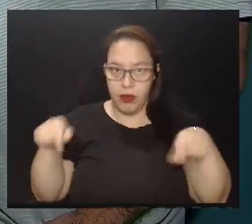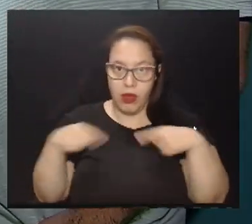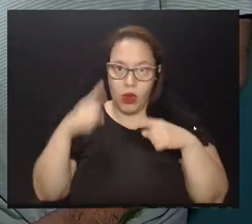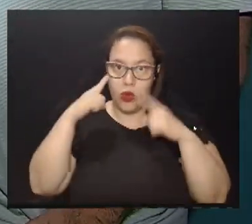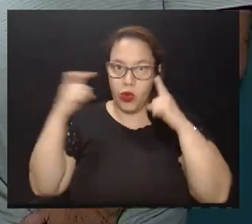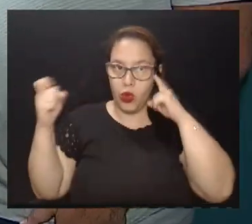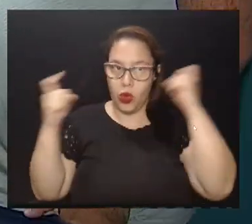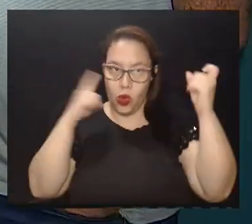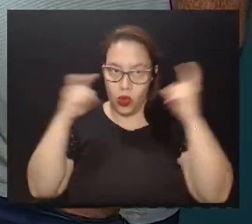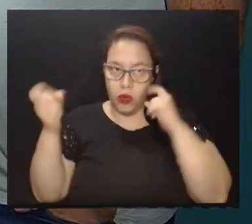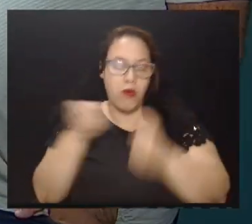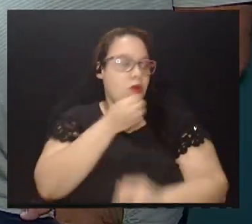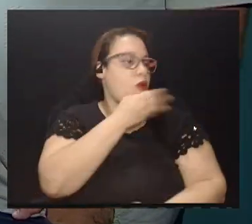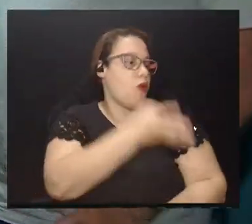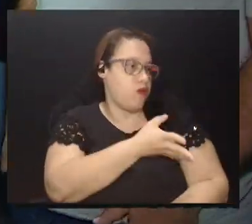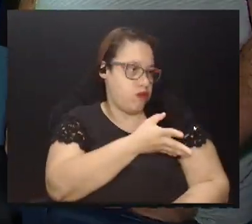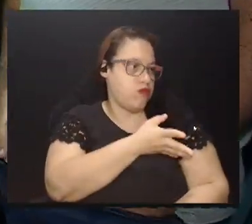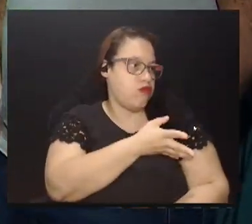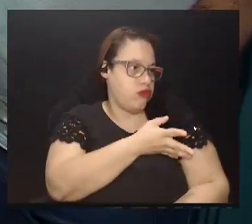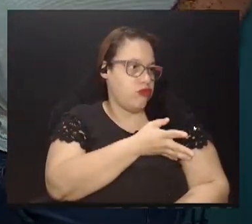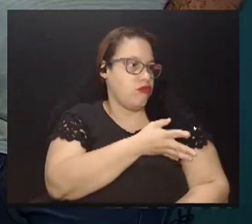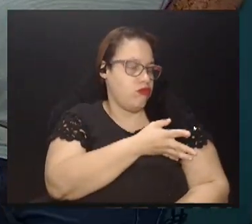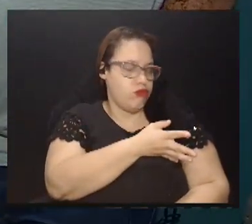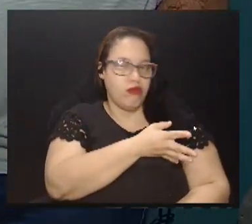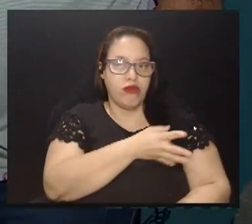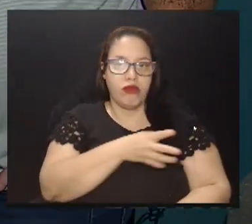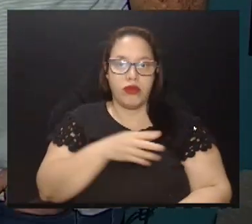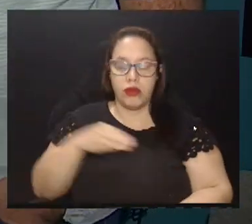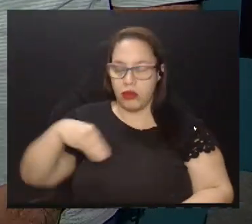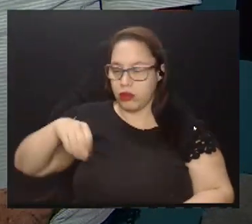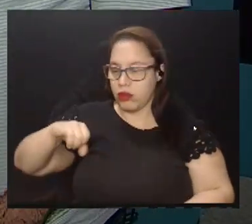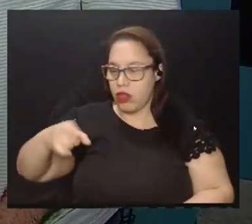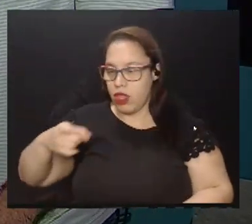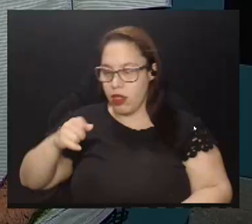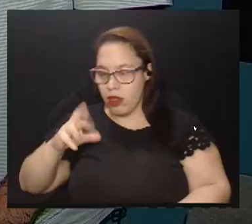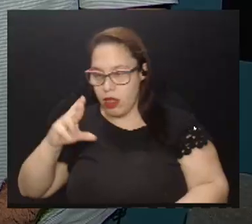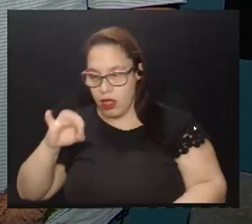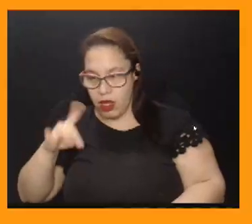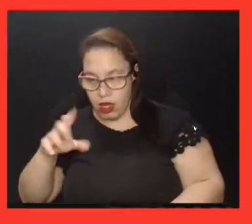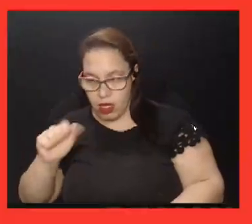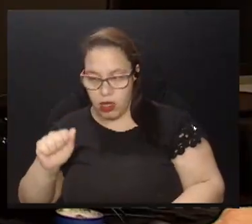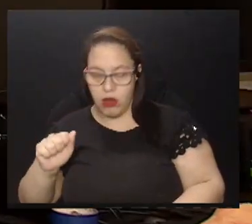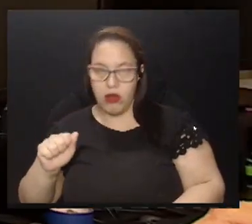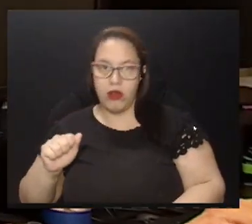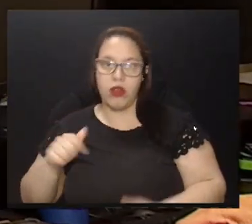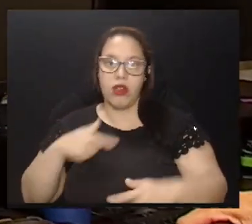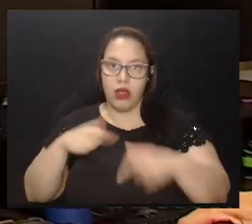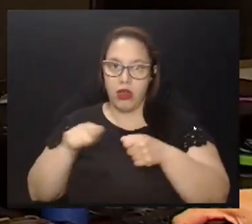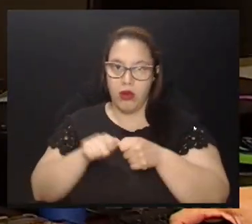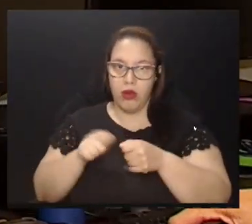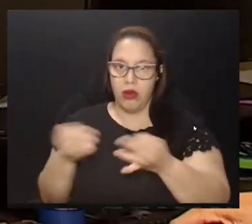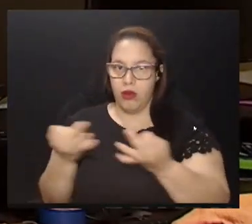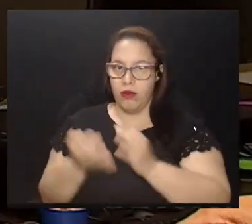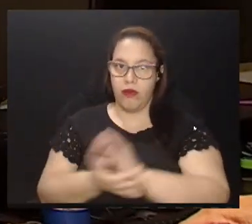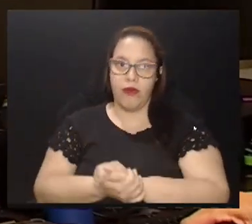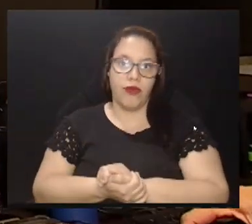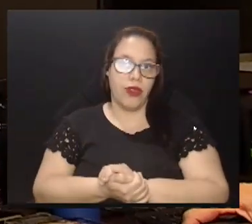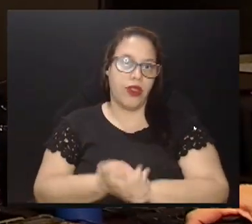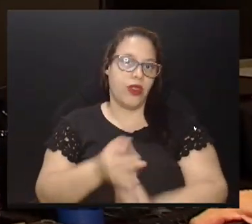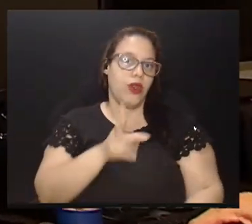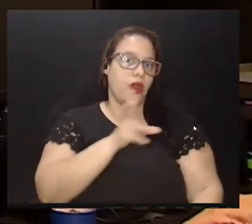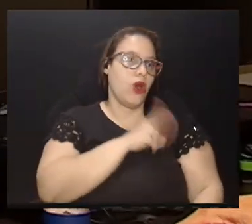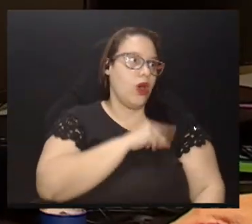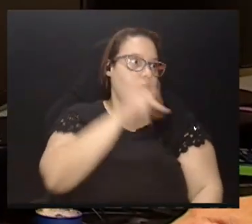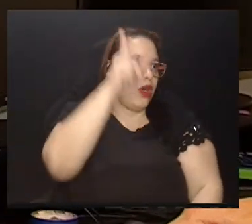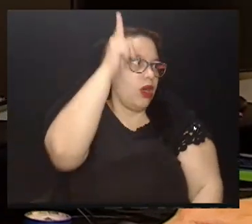gente tem uma mixadora e uma desenhista de som que trabalha aqui o tempo inteiro. Ufa! Tá vendo, pessoal?